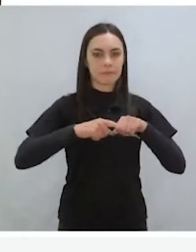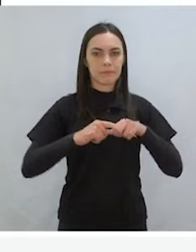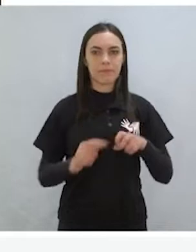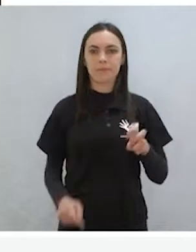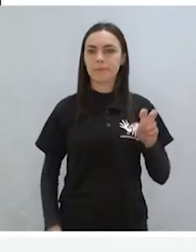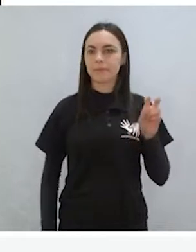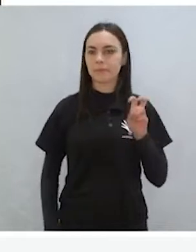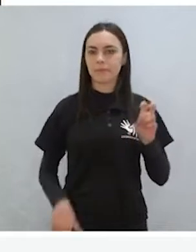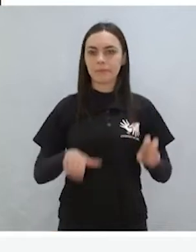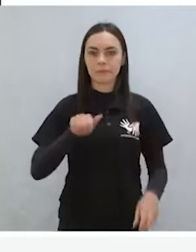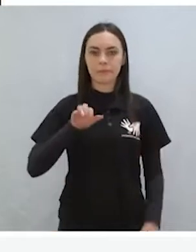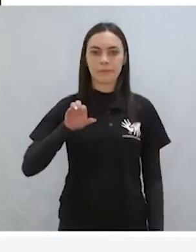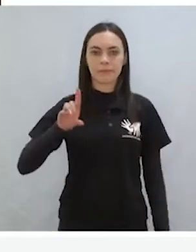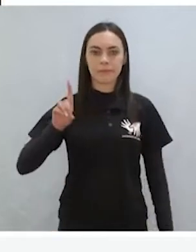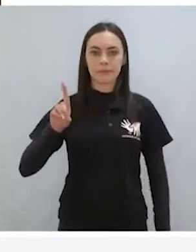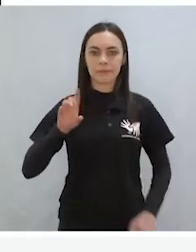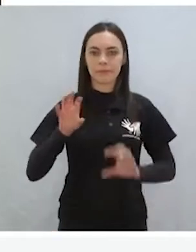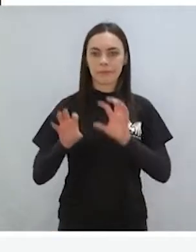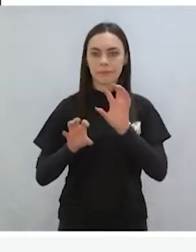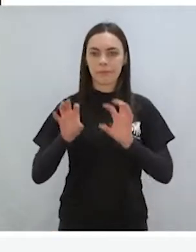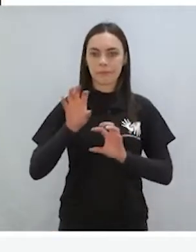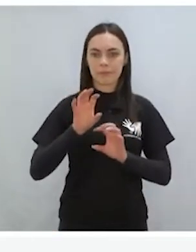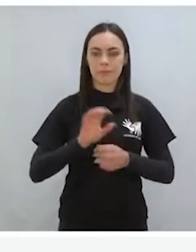apontador e alfabeto móvel.